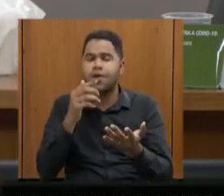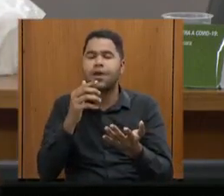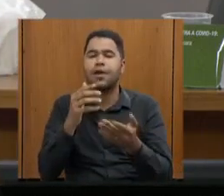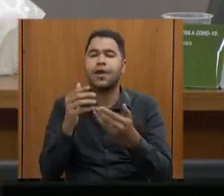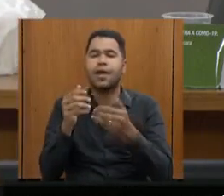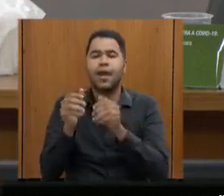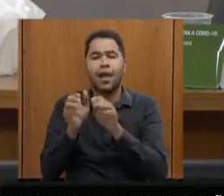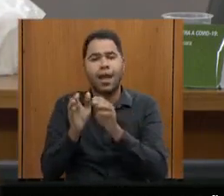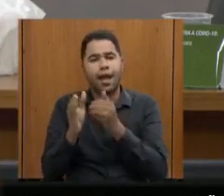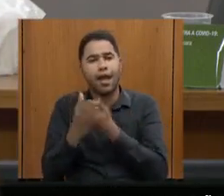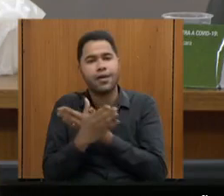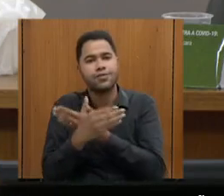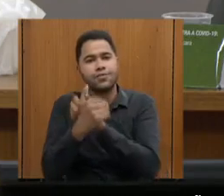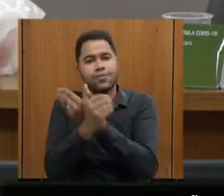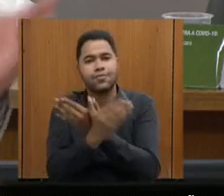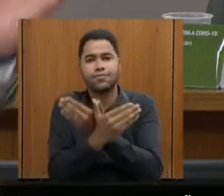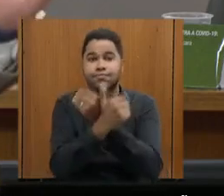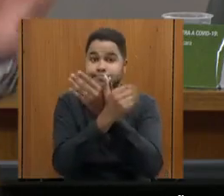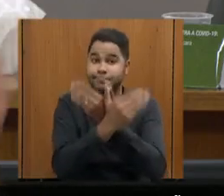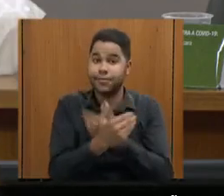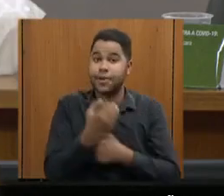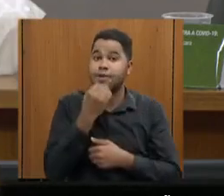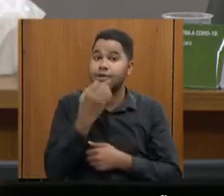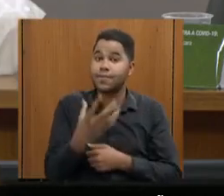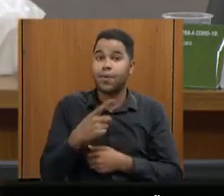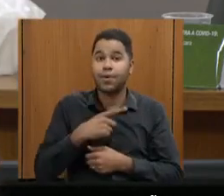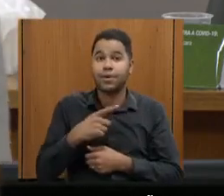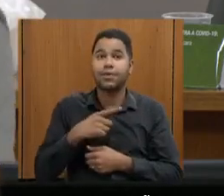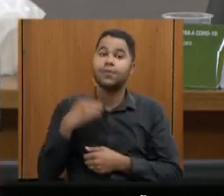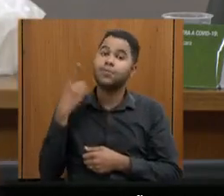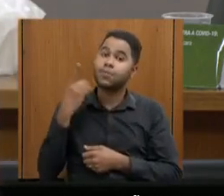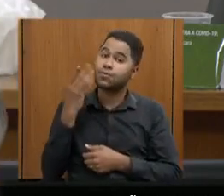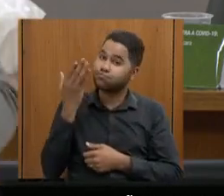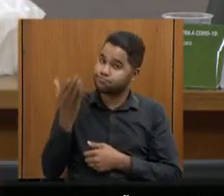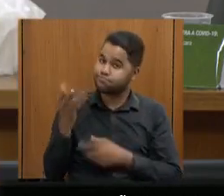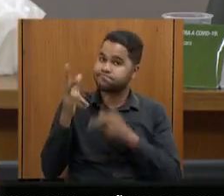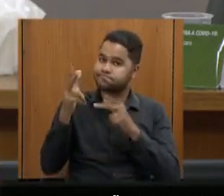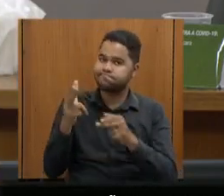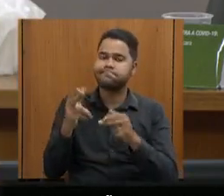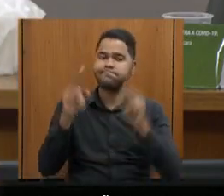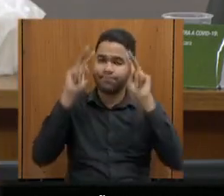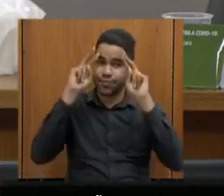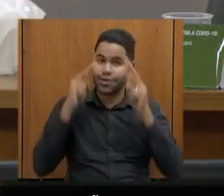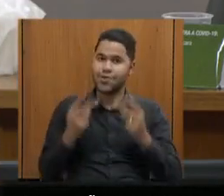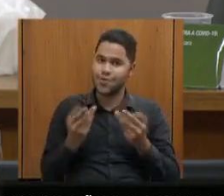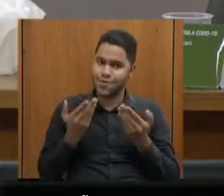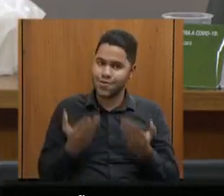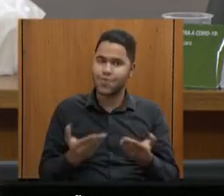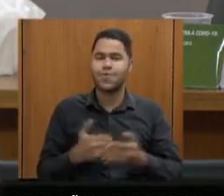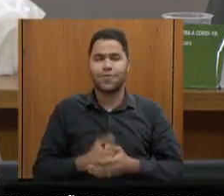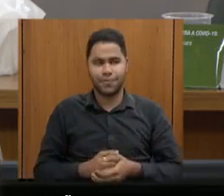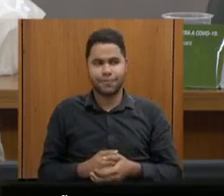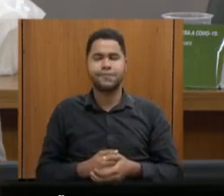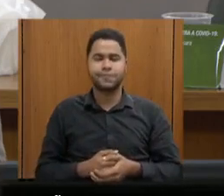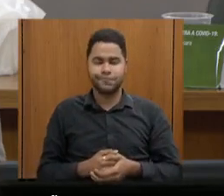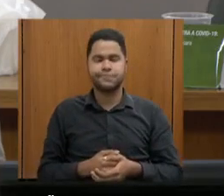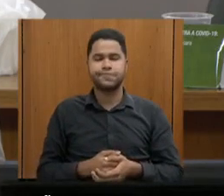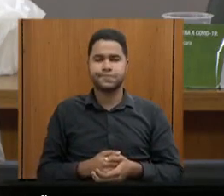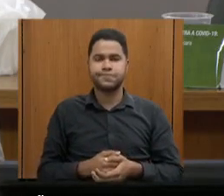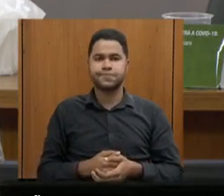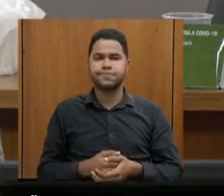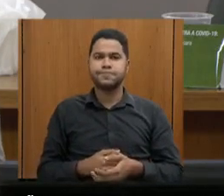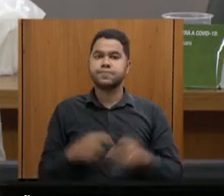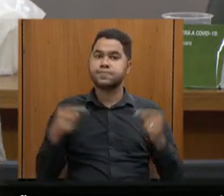borboletas posso estar presentes e Que bom que nós temos parlamentares como o senhor já conhecem isso que reconhecem isso